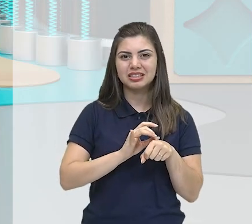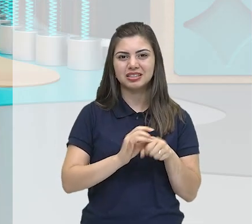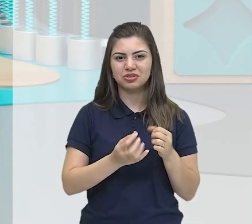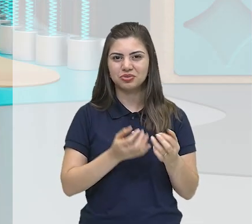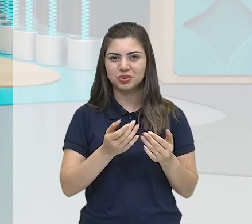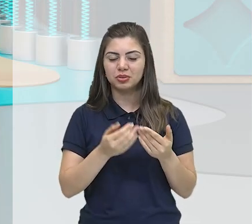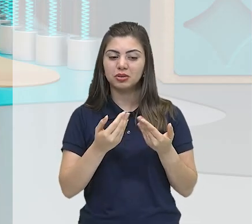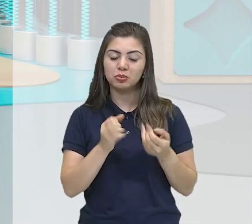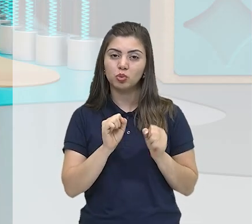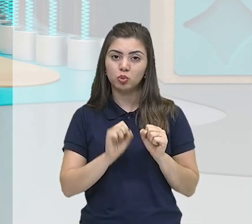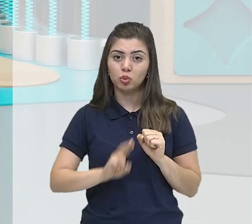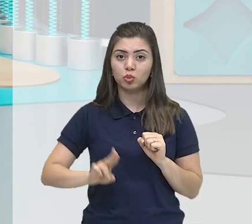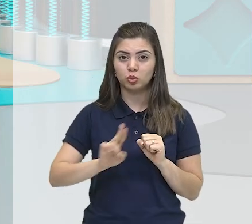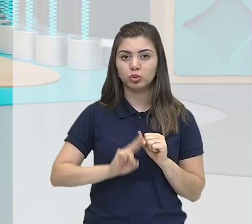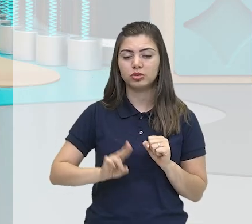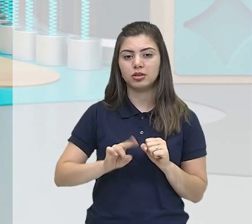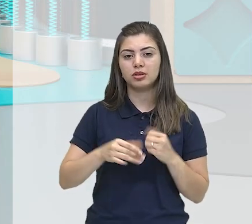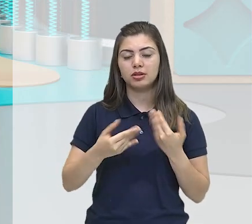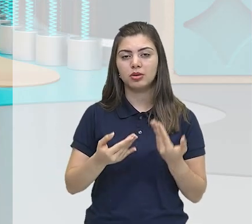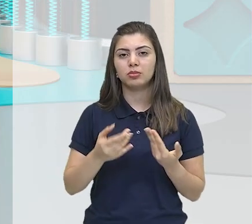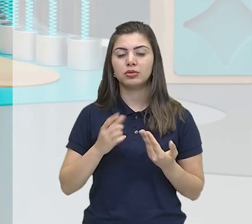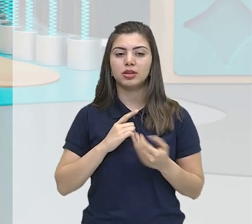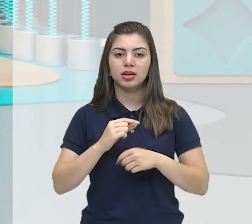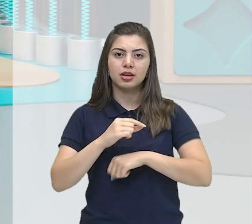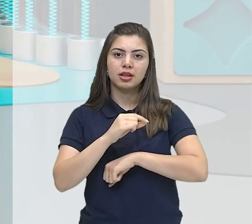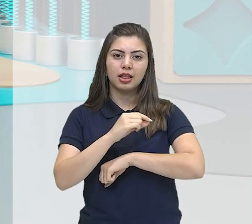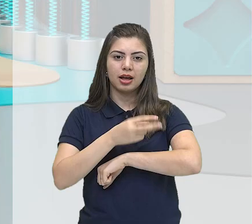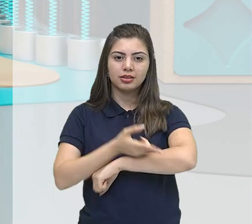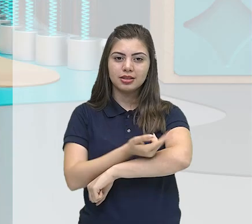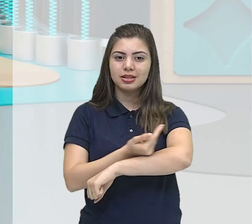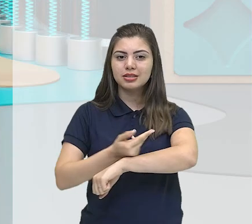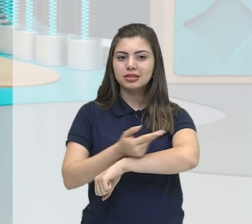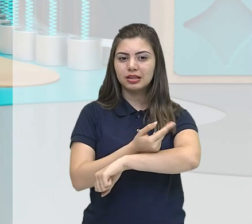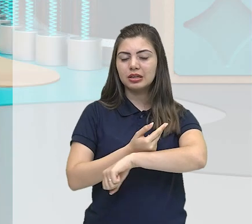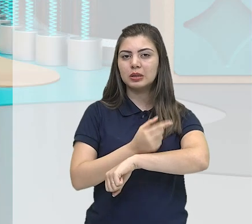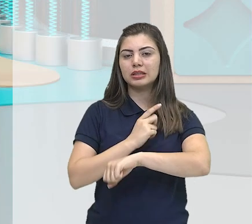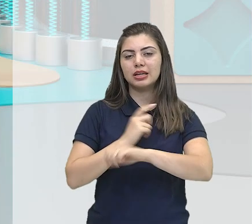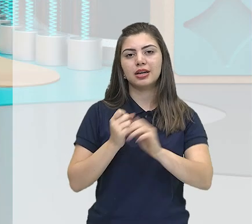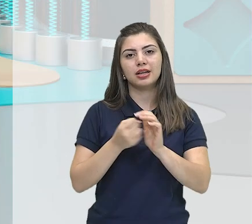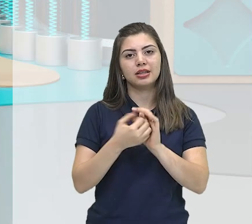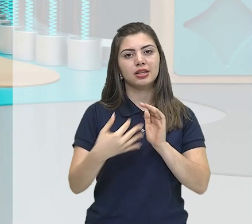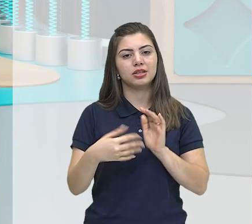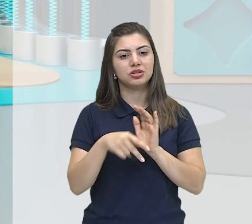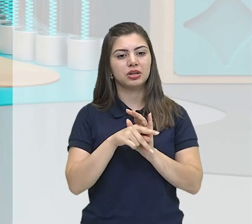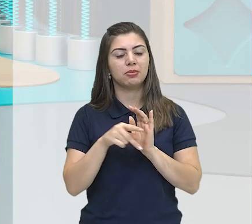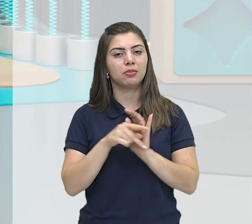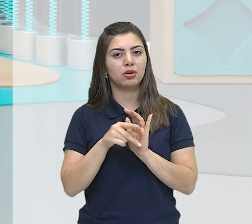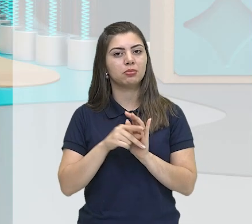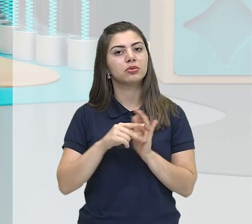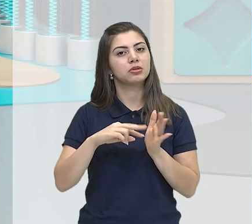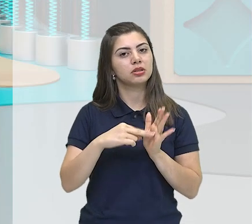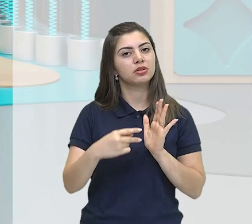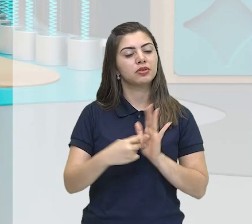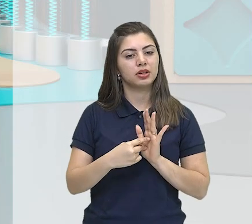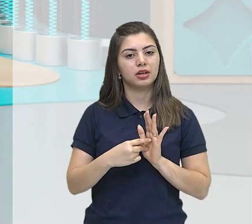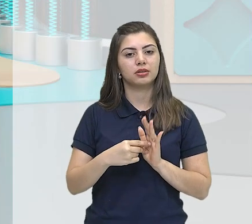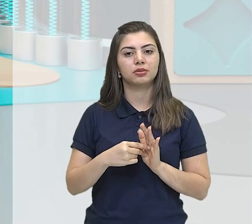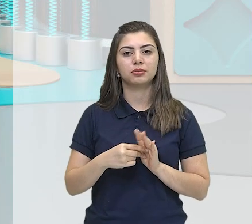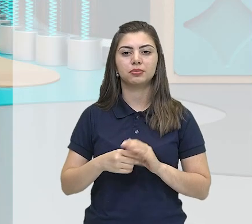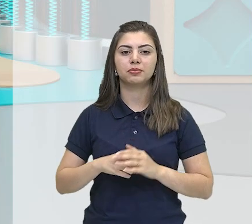cada traço tem um significado específico. Vamos dar continuidade. Aqui tem a pintura e